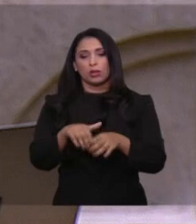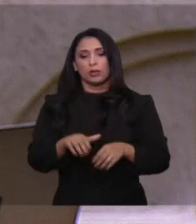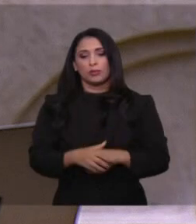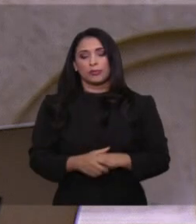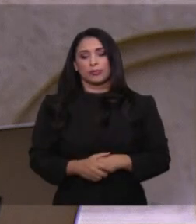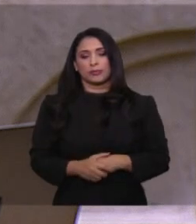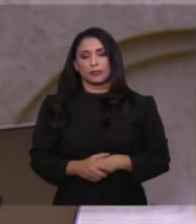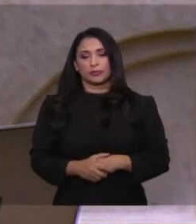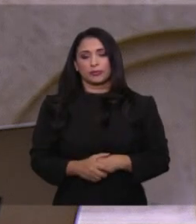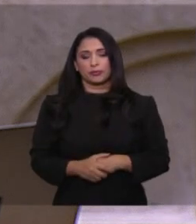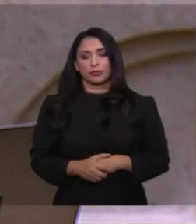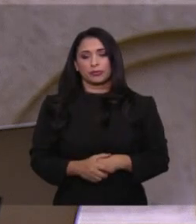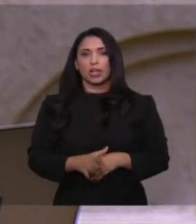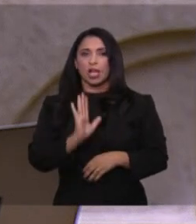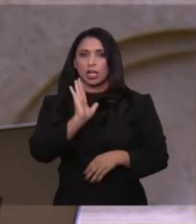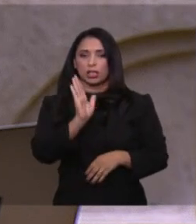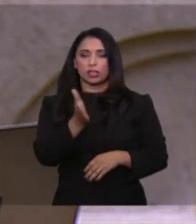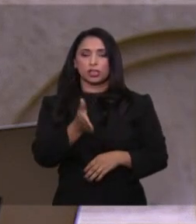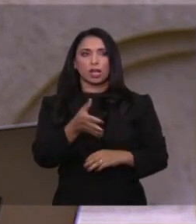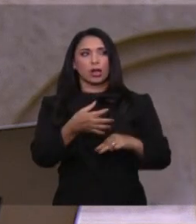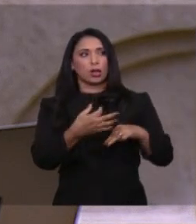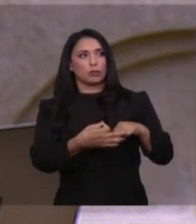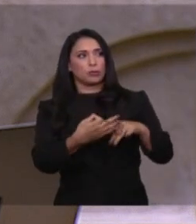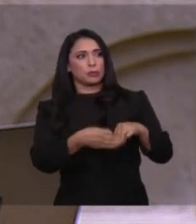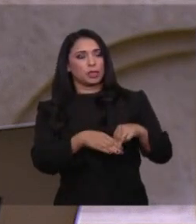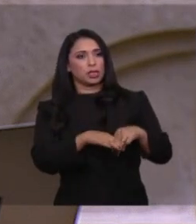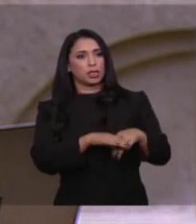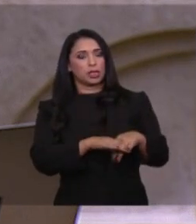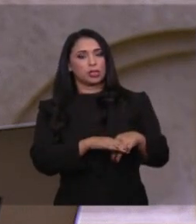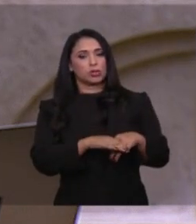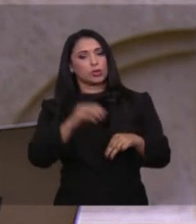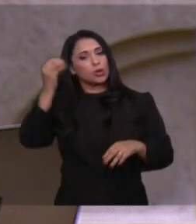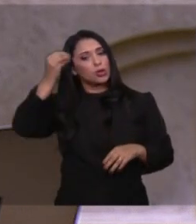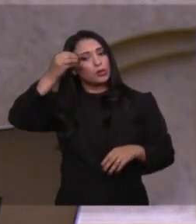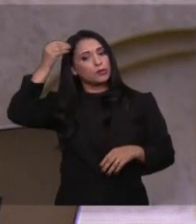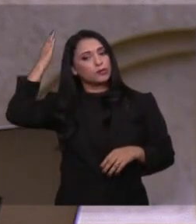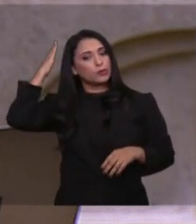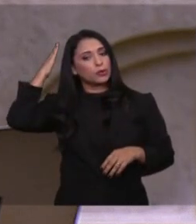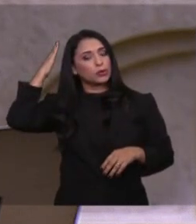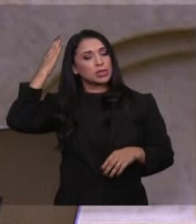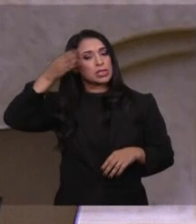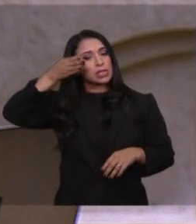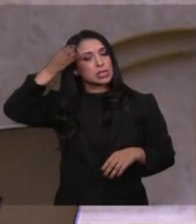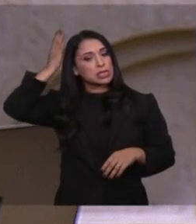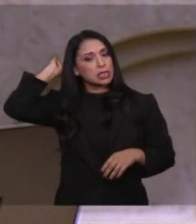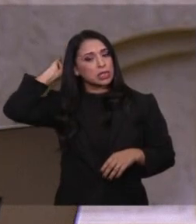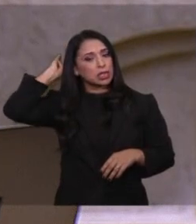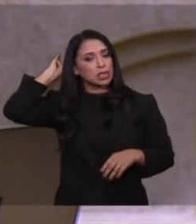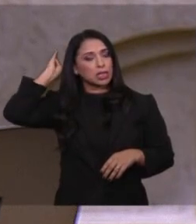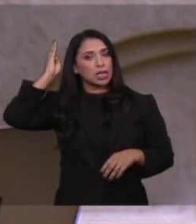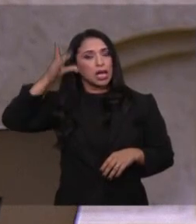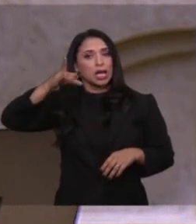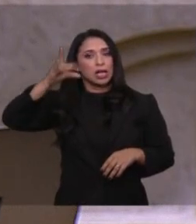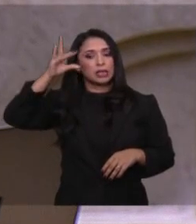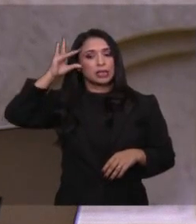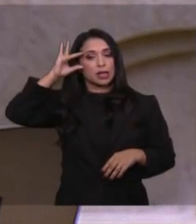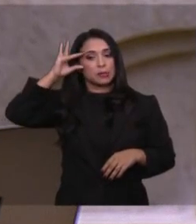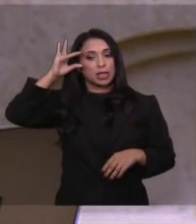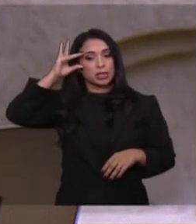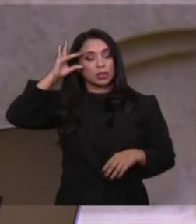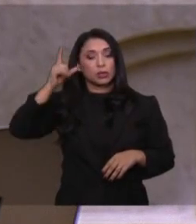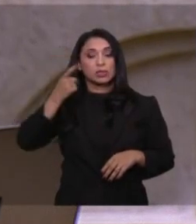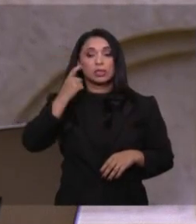ministros Luiz Fux, Cristiano Zanin, André Mendonça,